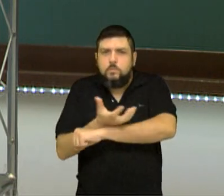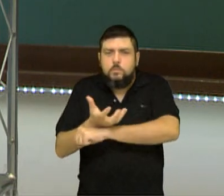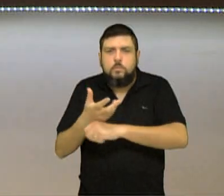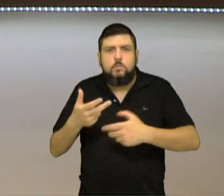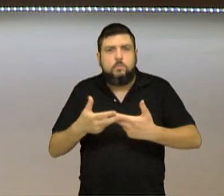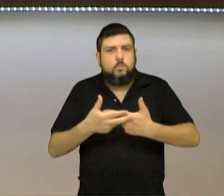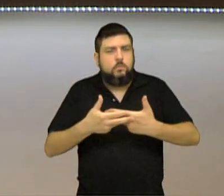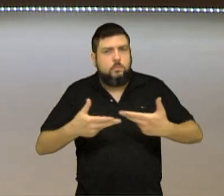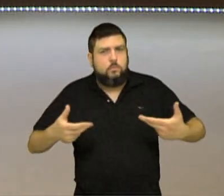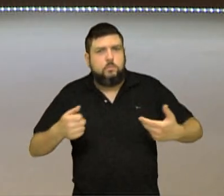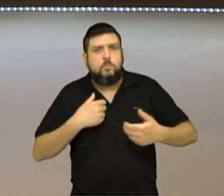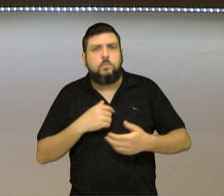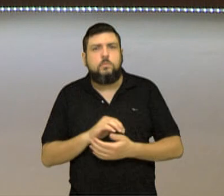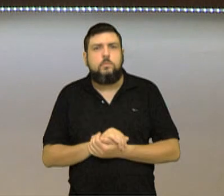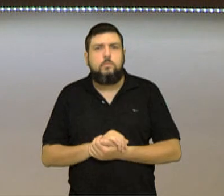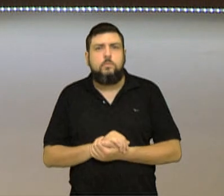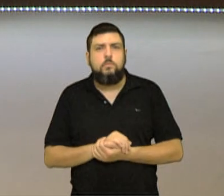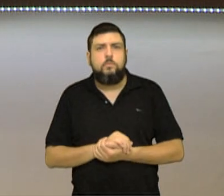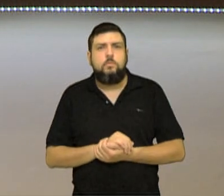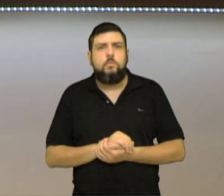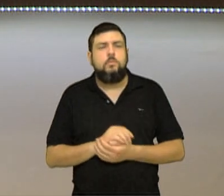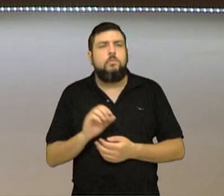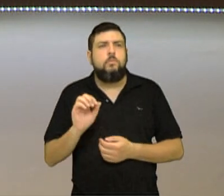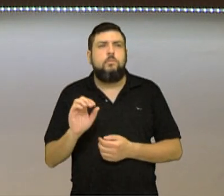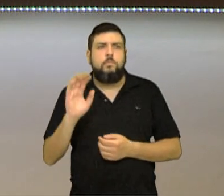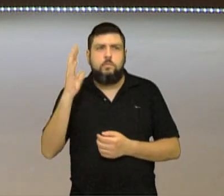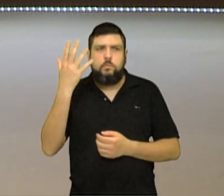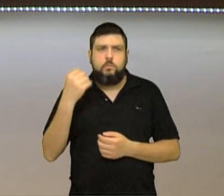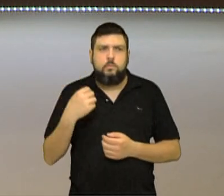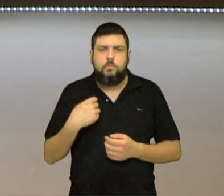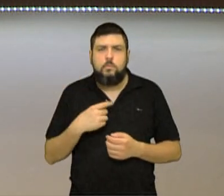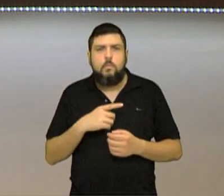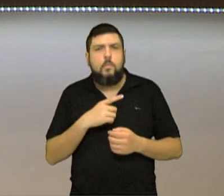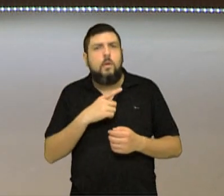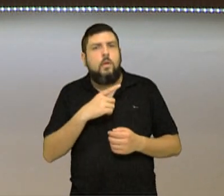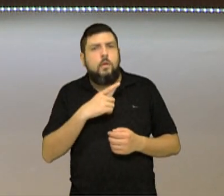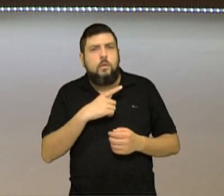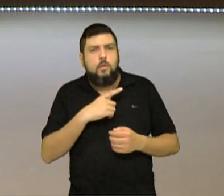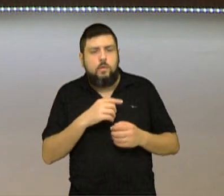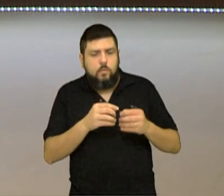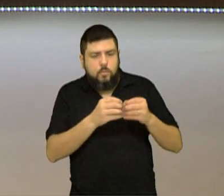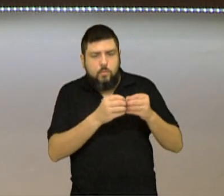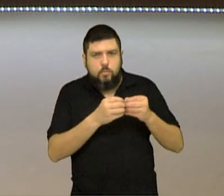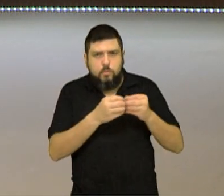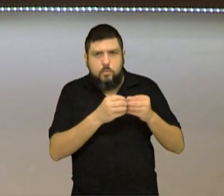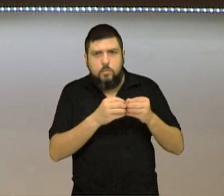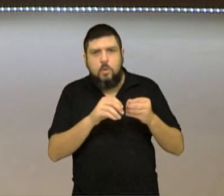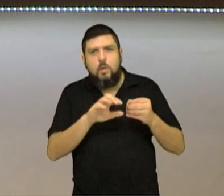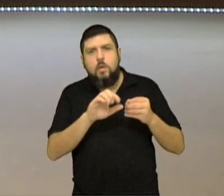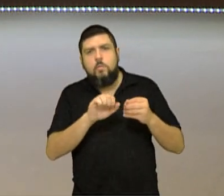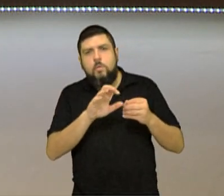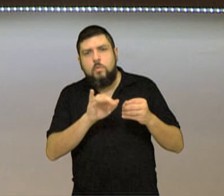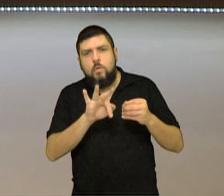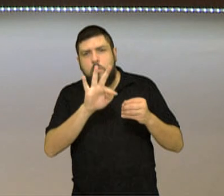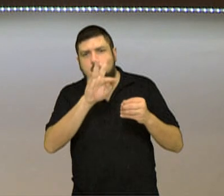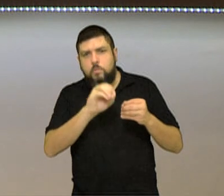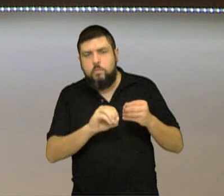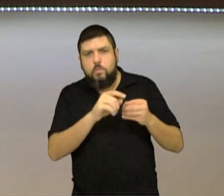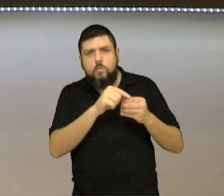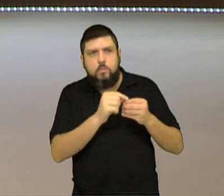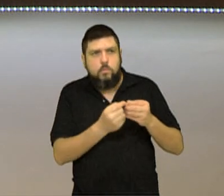algumas plantas, né? Também. O que acontece, gente? Nós temos aqui o esporófito, que é uma fase ali do ciclo de vida